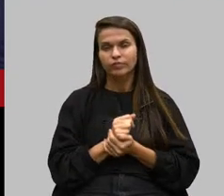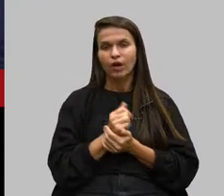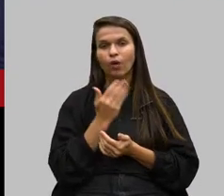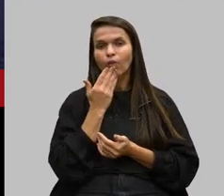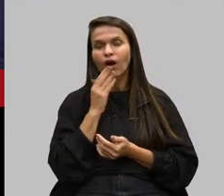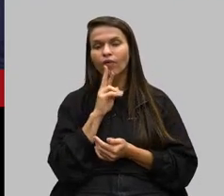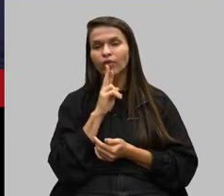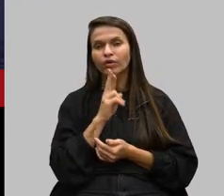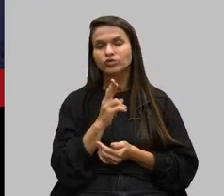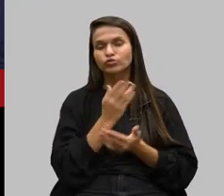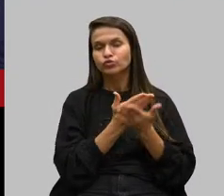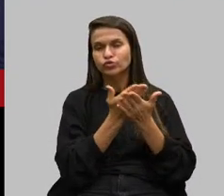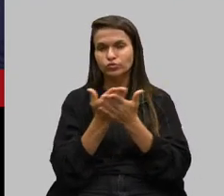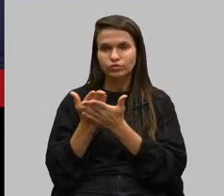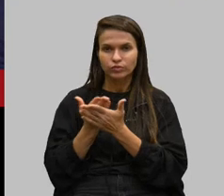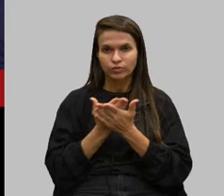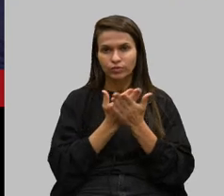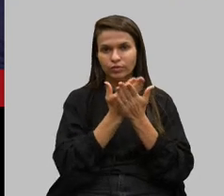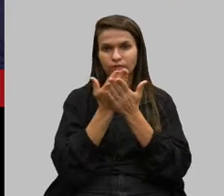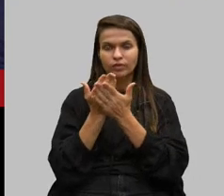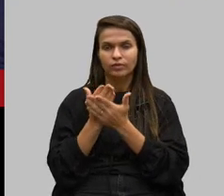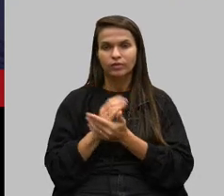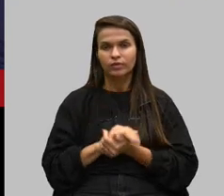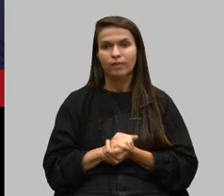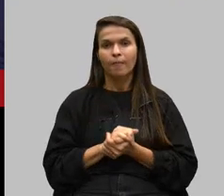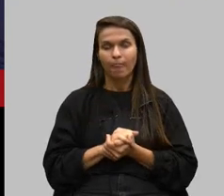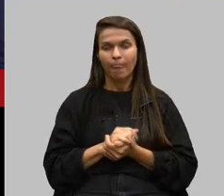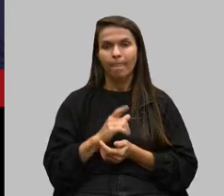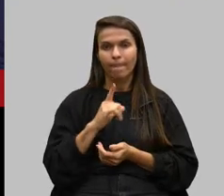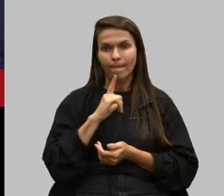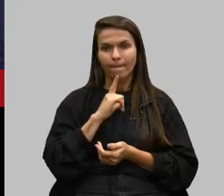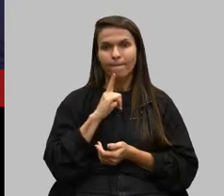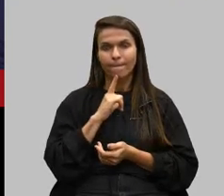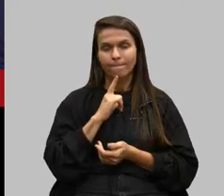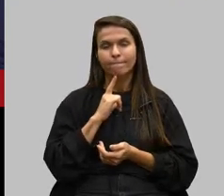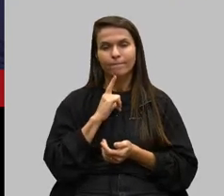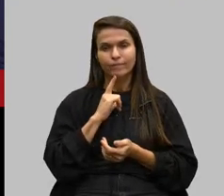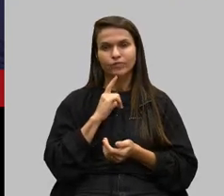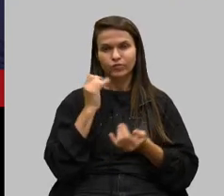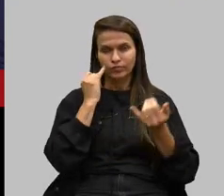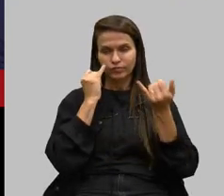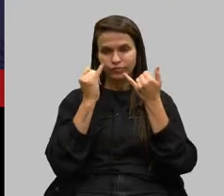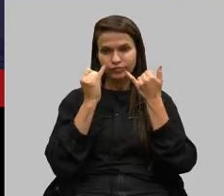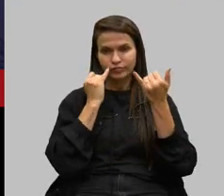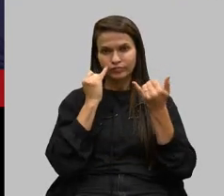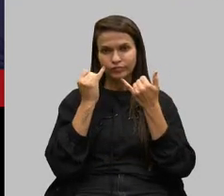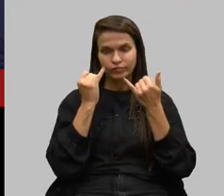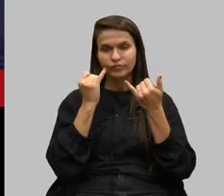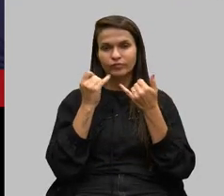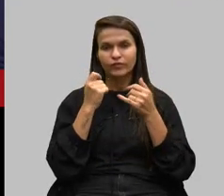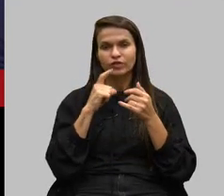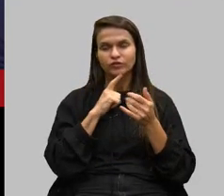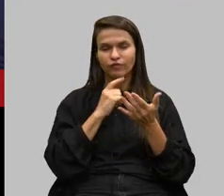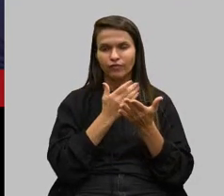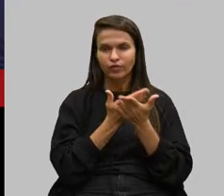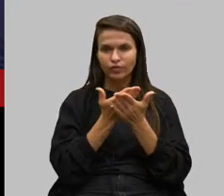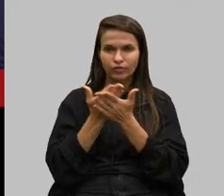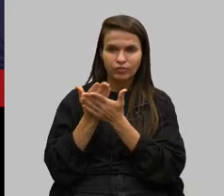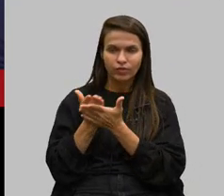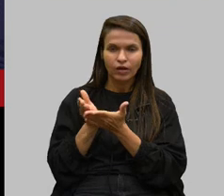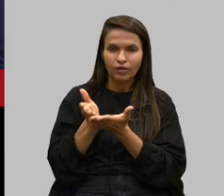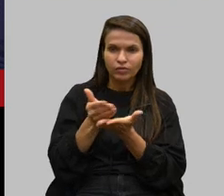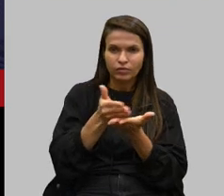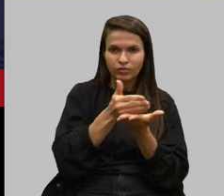resultado do estudo né que que que estaria vocês nos informaram que tava sendo feito um estudo para levantamento das